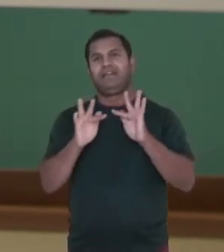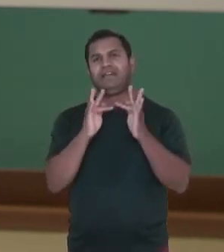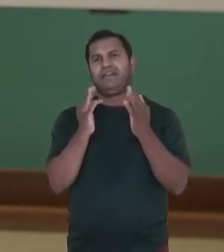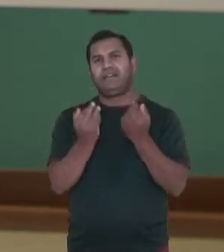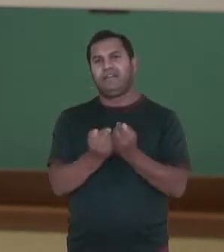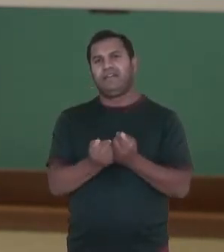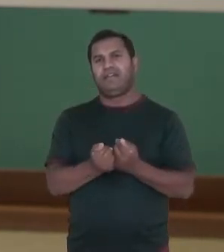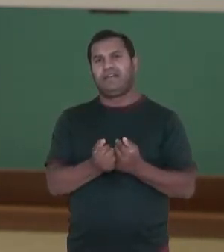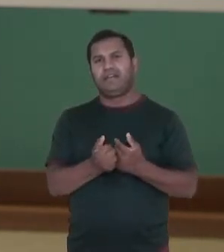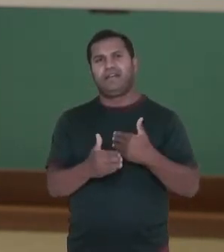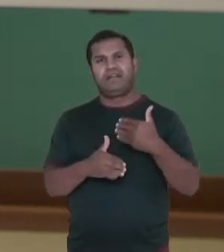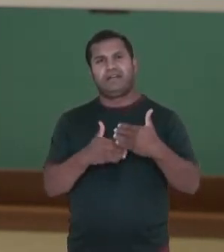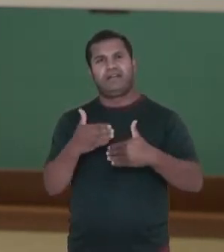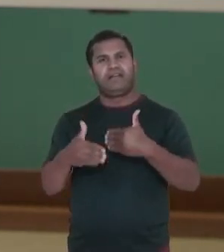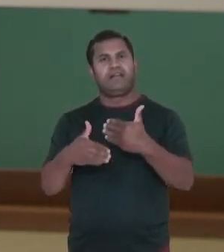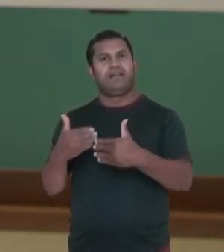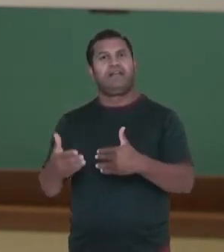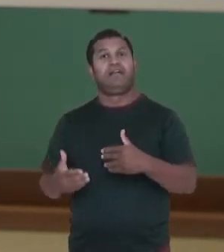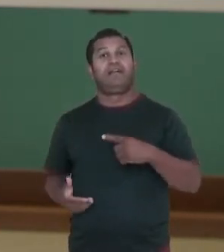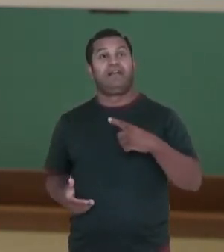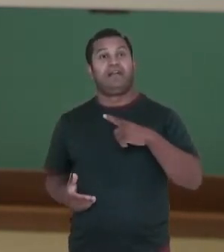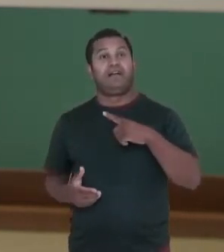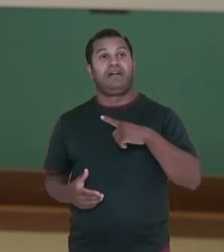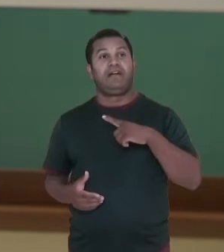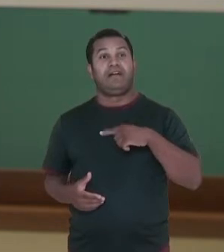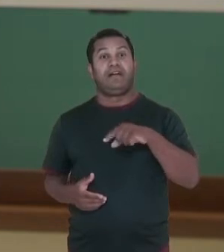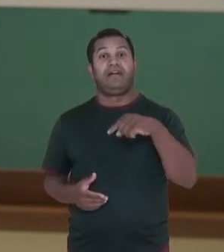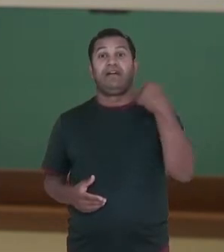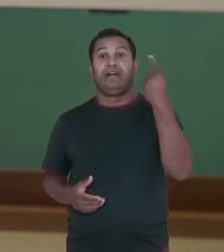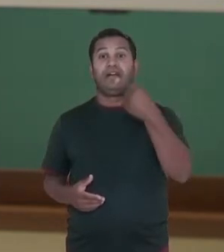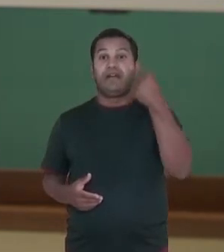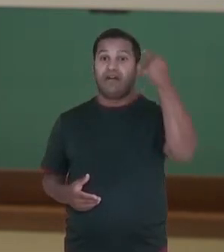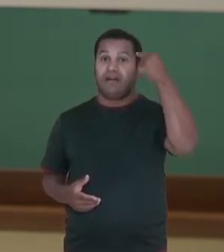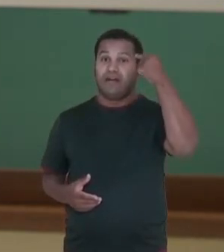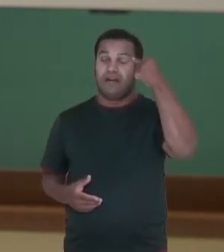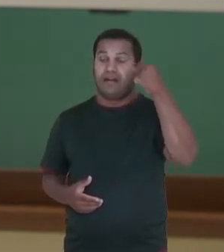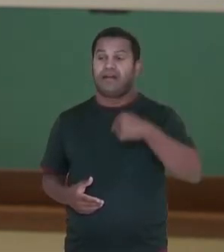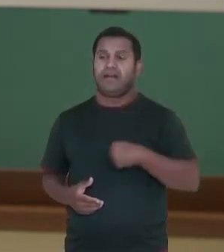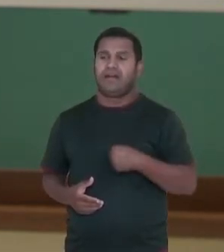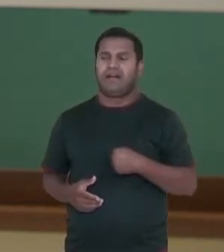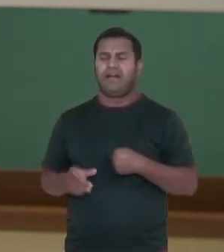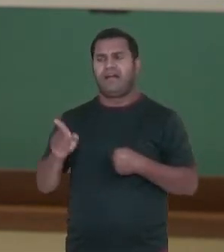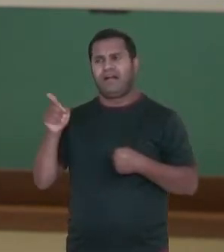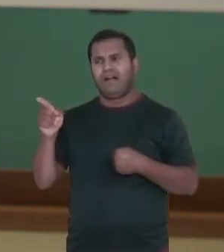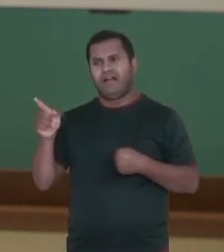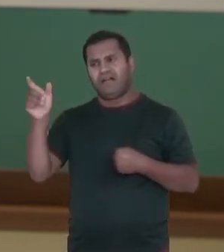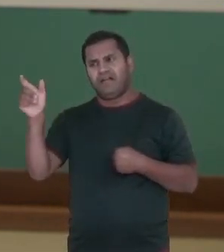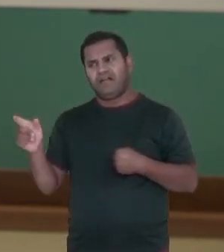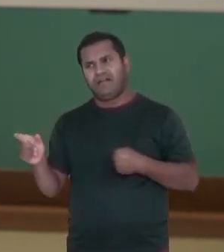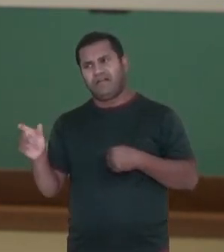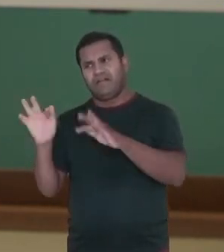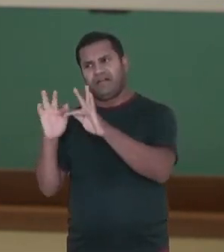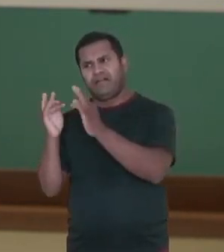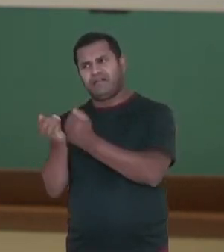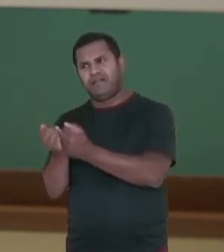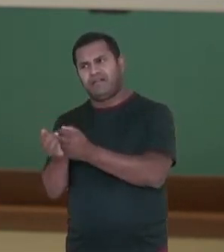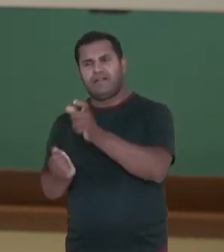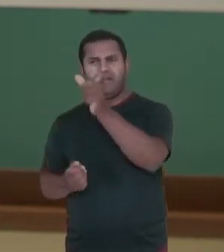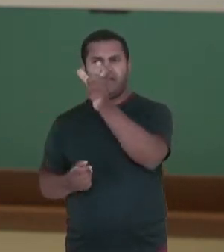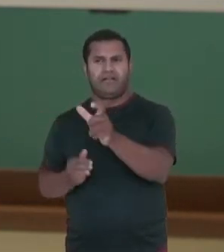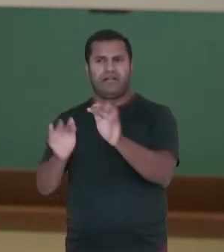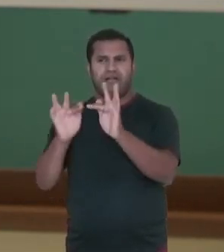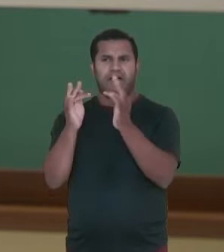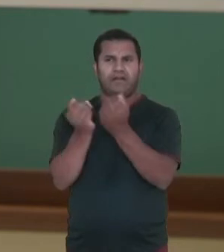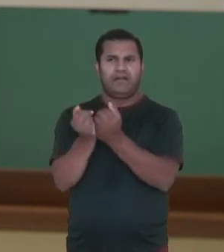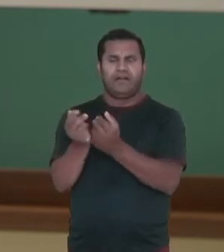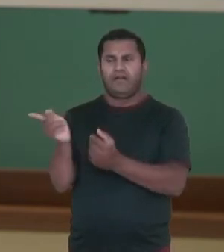acho interessante essa característica. Então, o que eu faço? Eu faço esses casamentos arranjados. Eu coloco duas pessoas que são